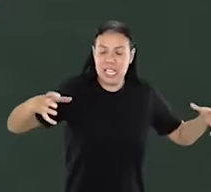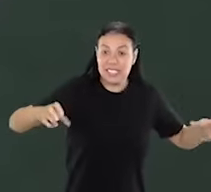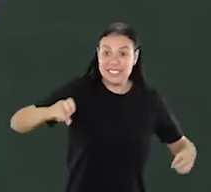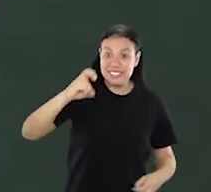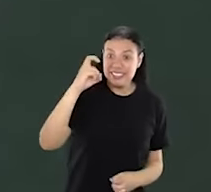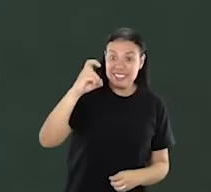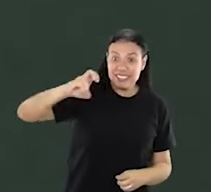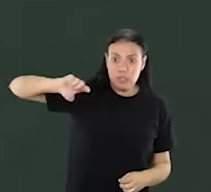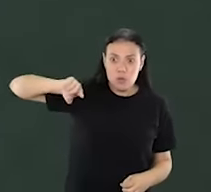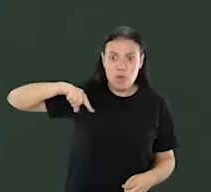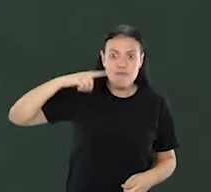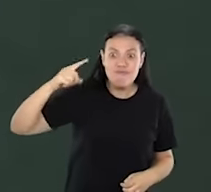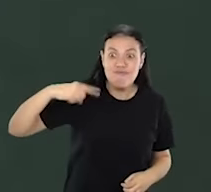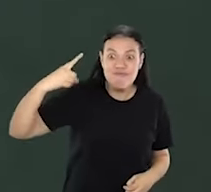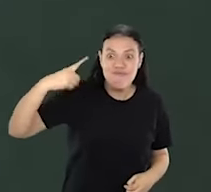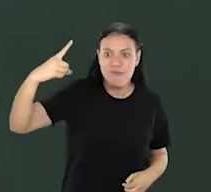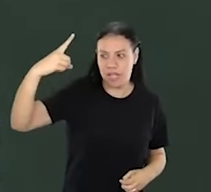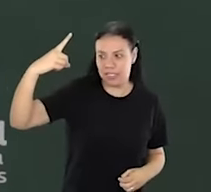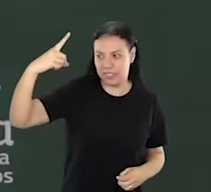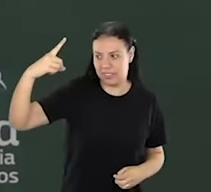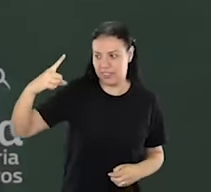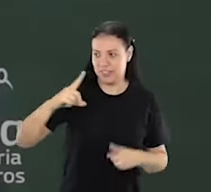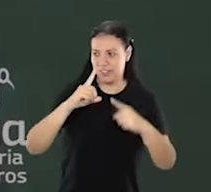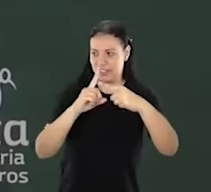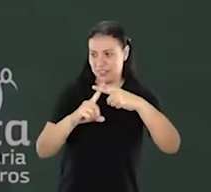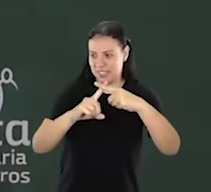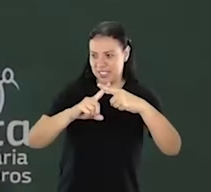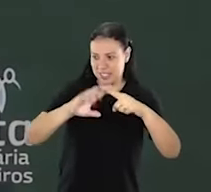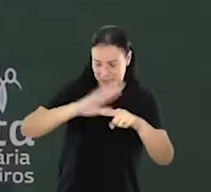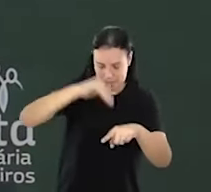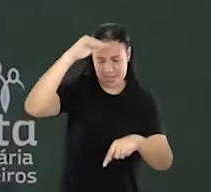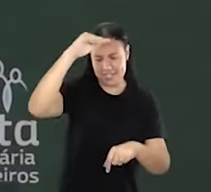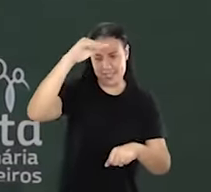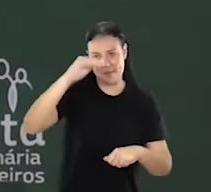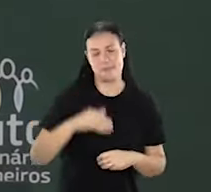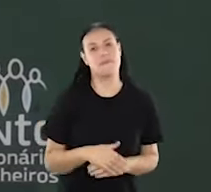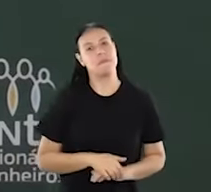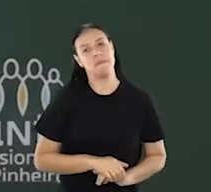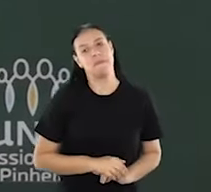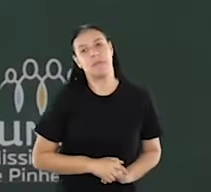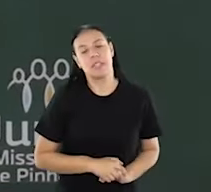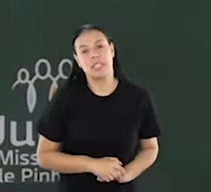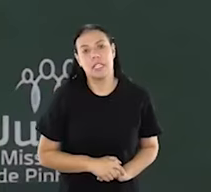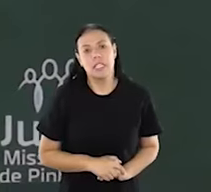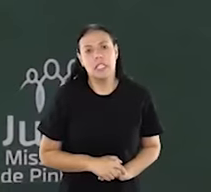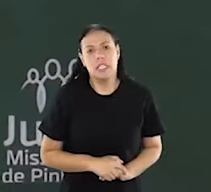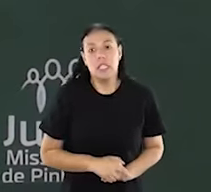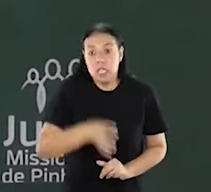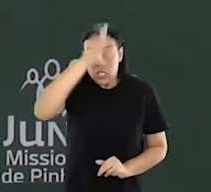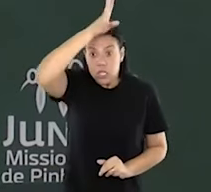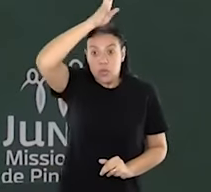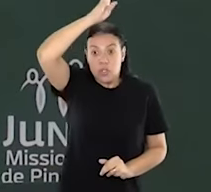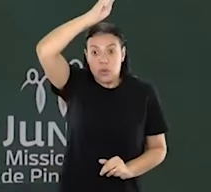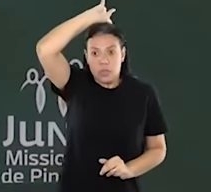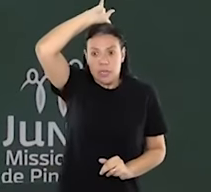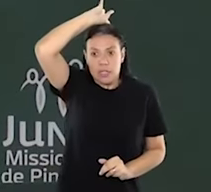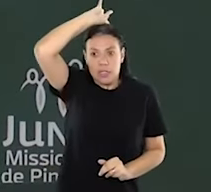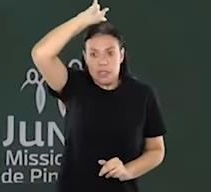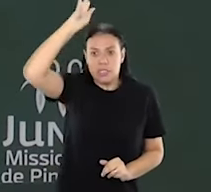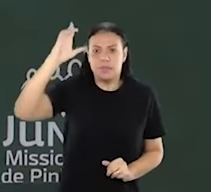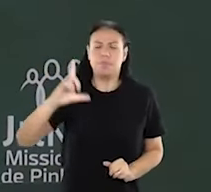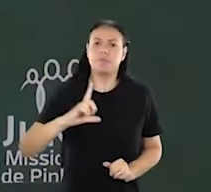5 vezes. E embora fosse um tempo de celebração, os romanos tomavam suas